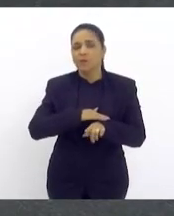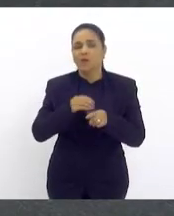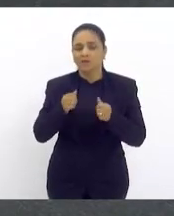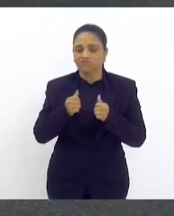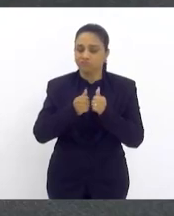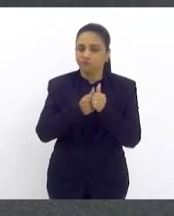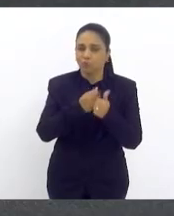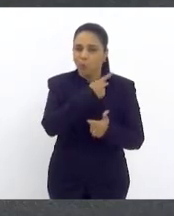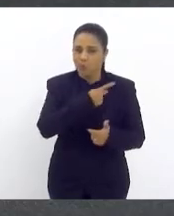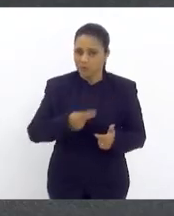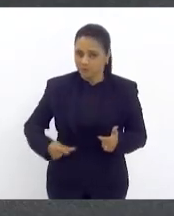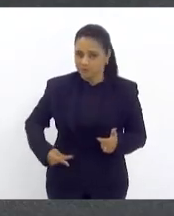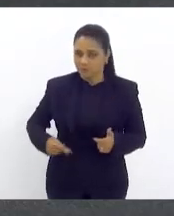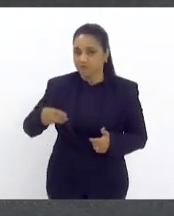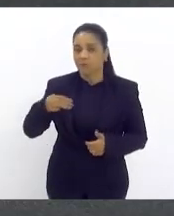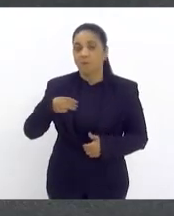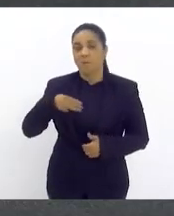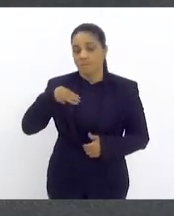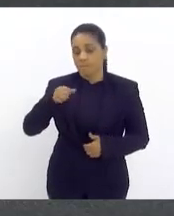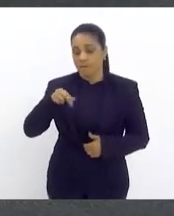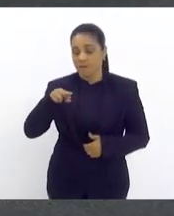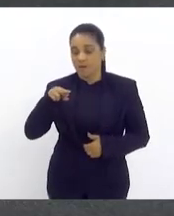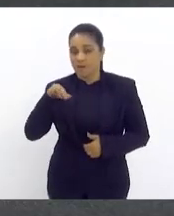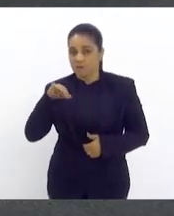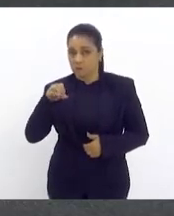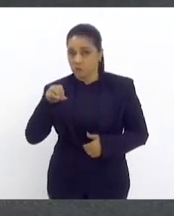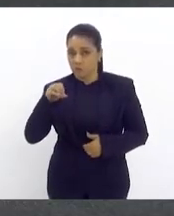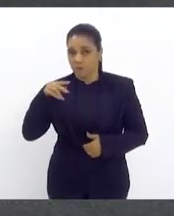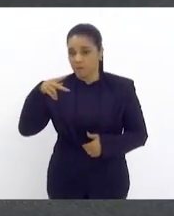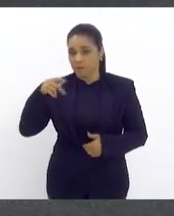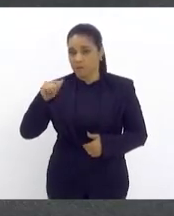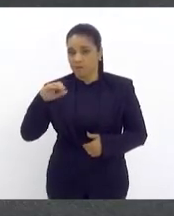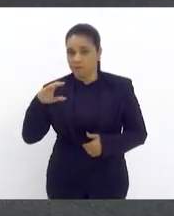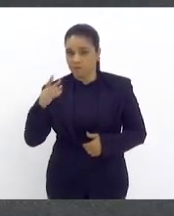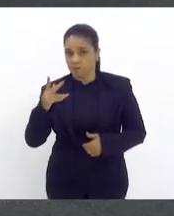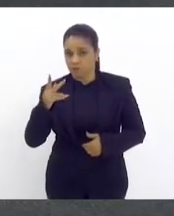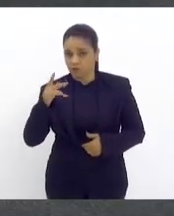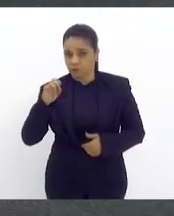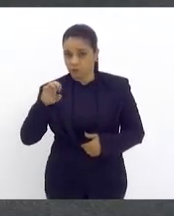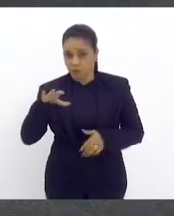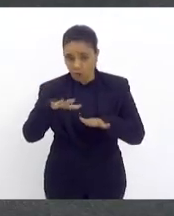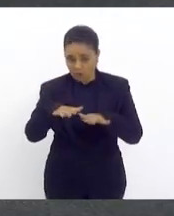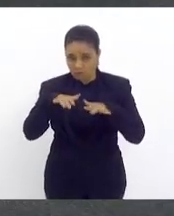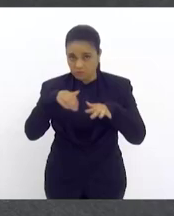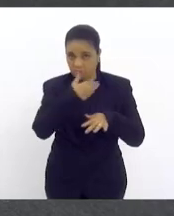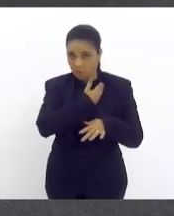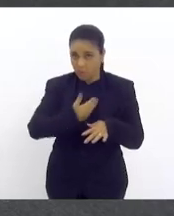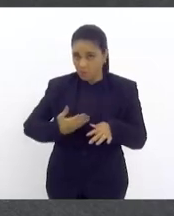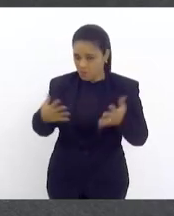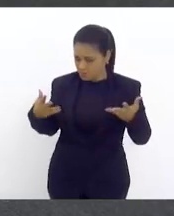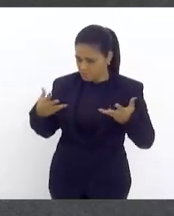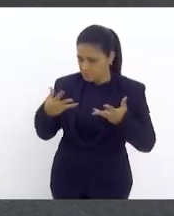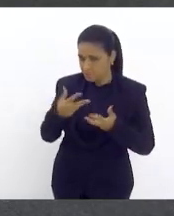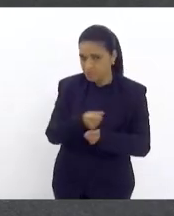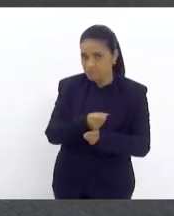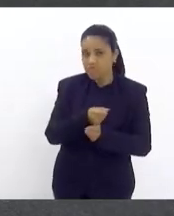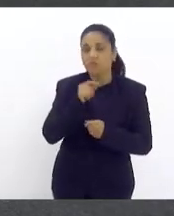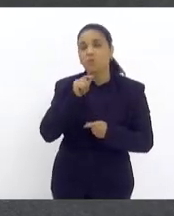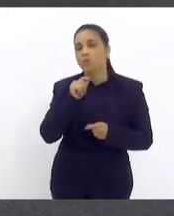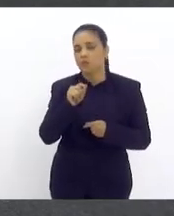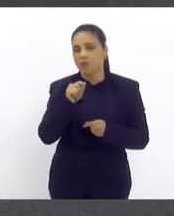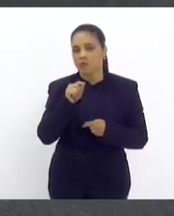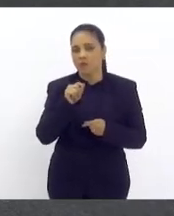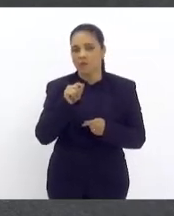Pacheco e o deputado Márcio Pacheco fez uma brigante audiência pública para tratar exatamente da questão